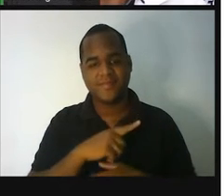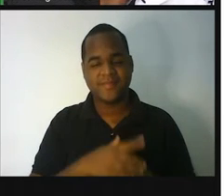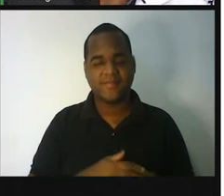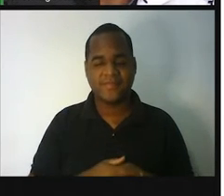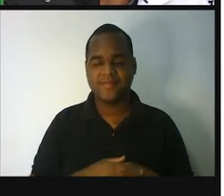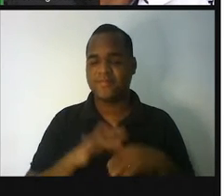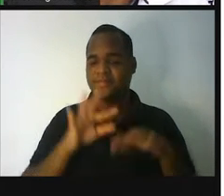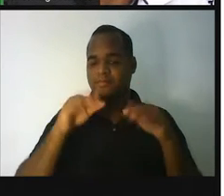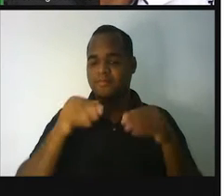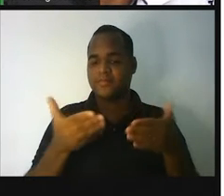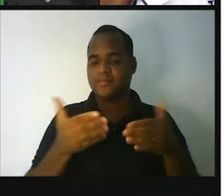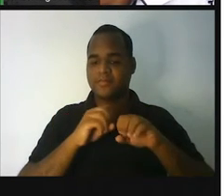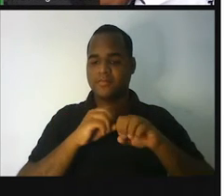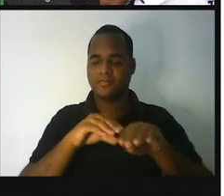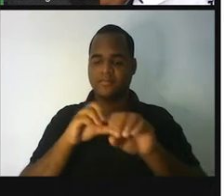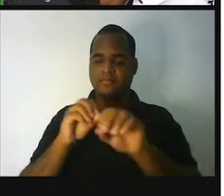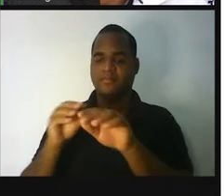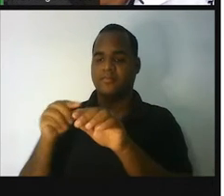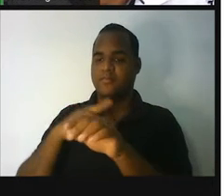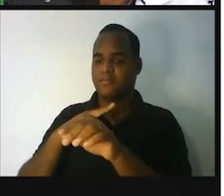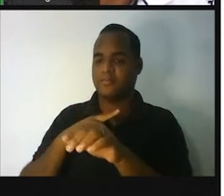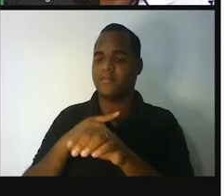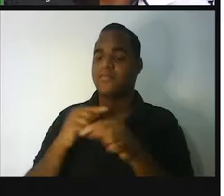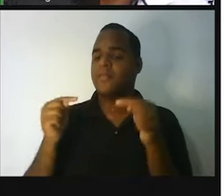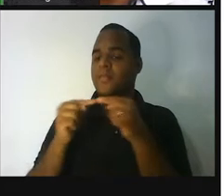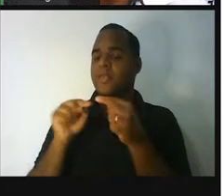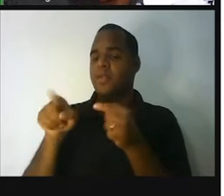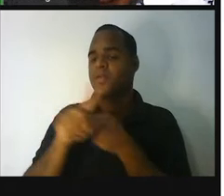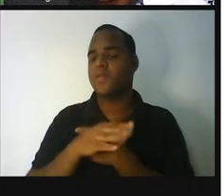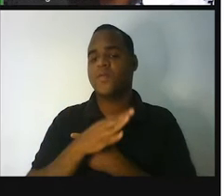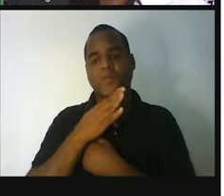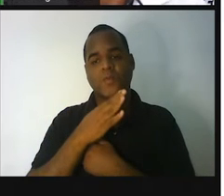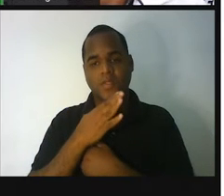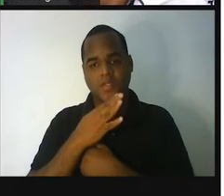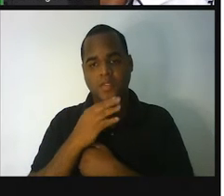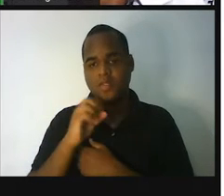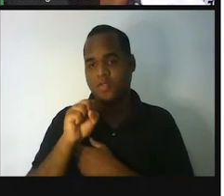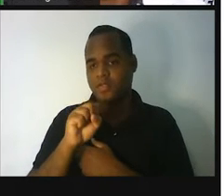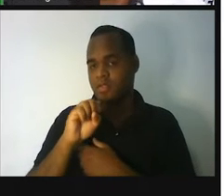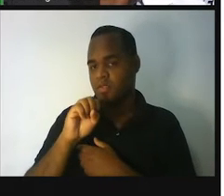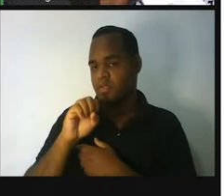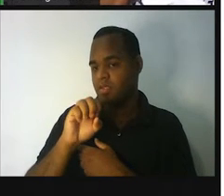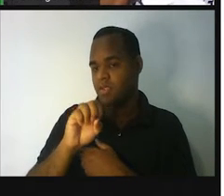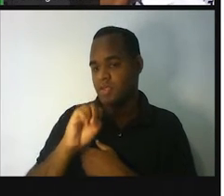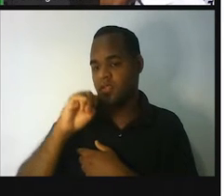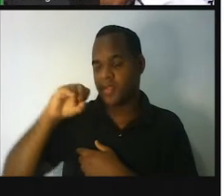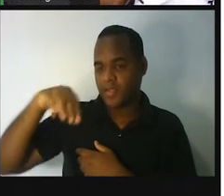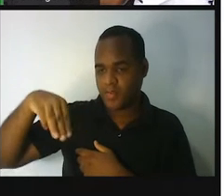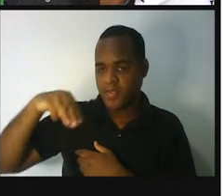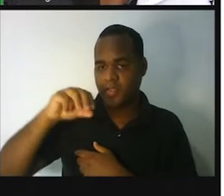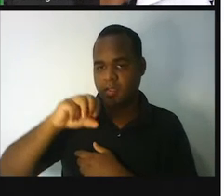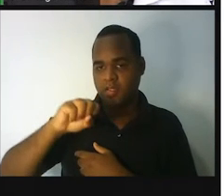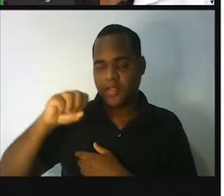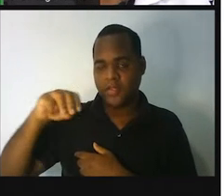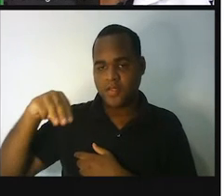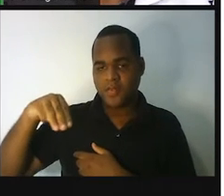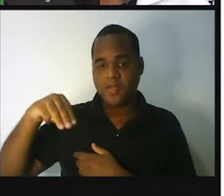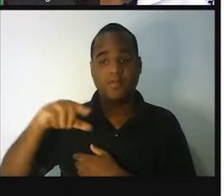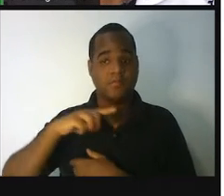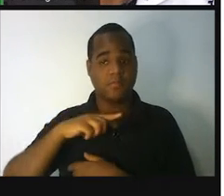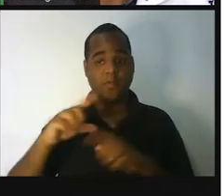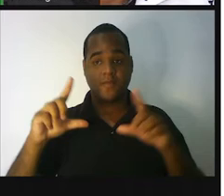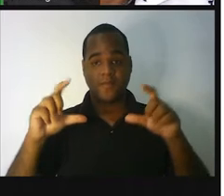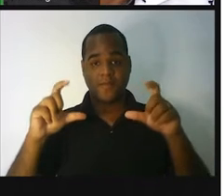e no Oi gente reconheceu é a unidade de medida né algumas unidades de medidas algumas